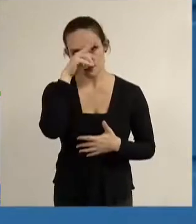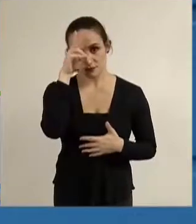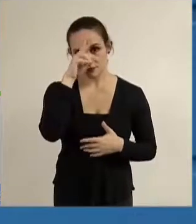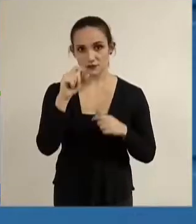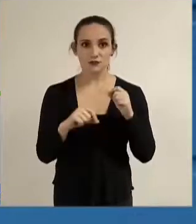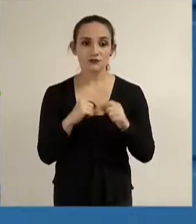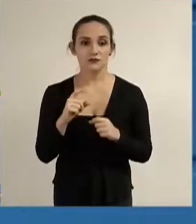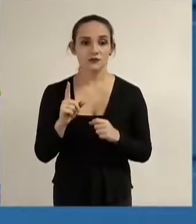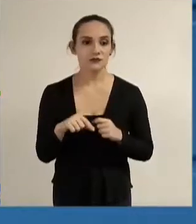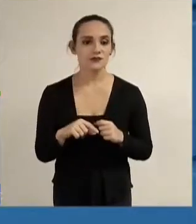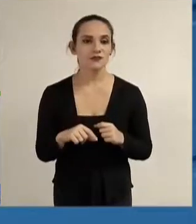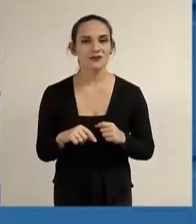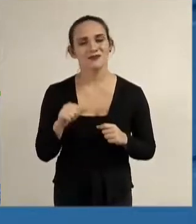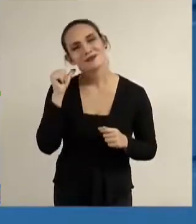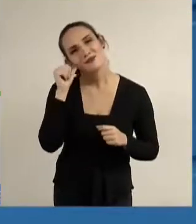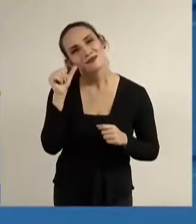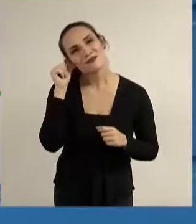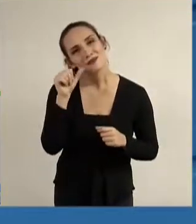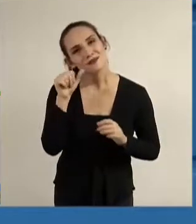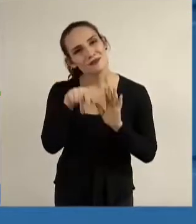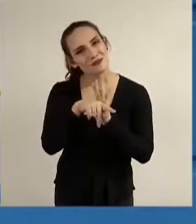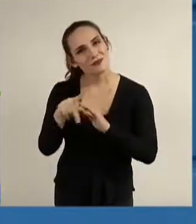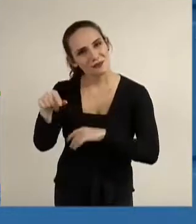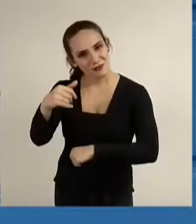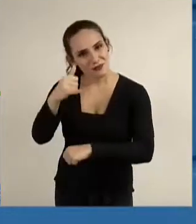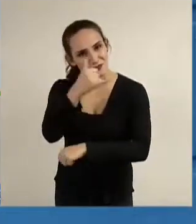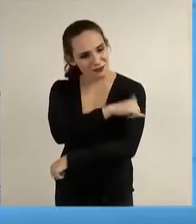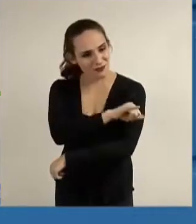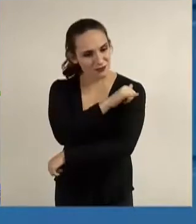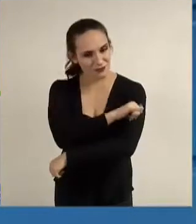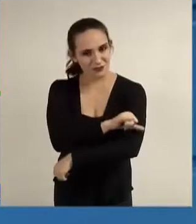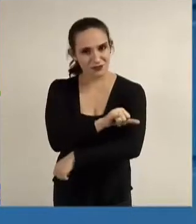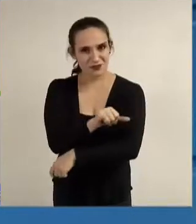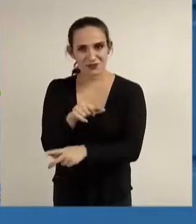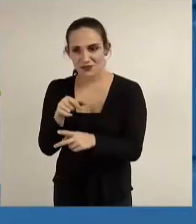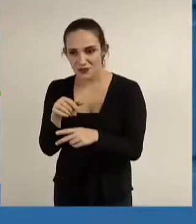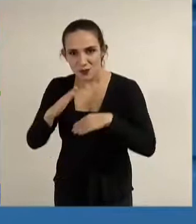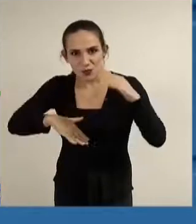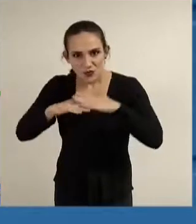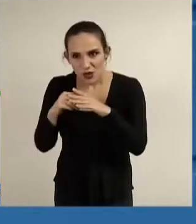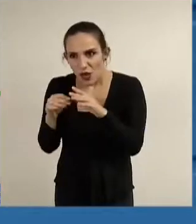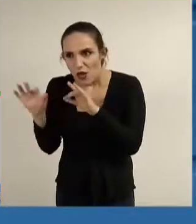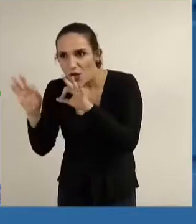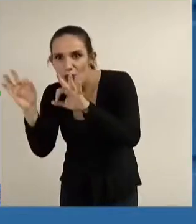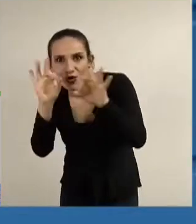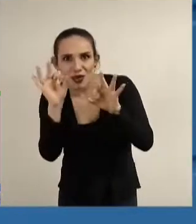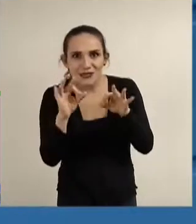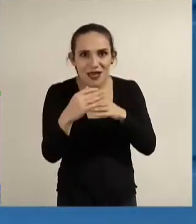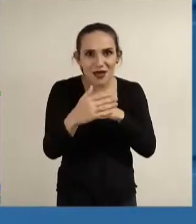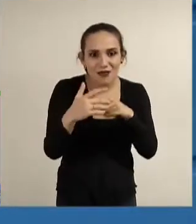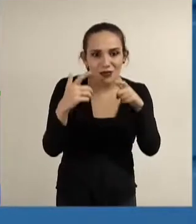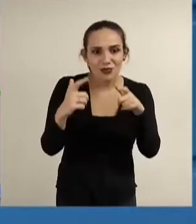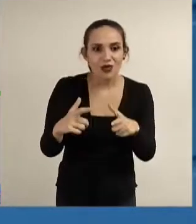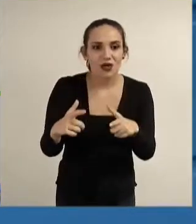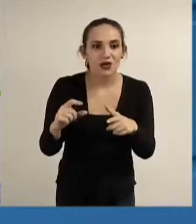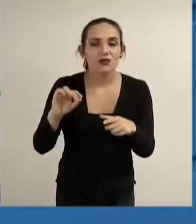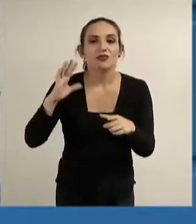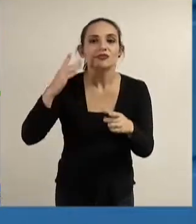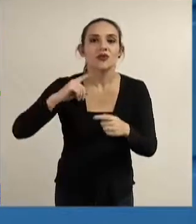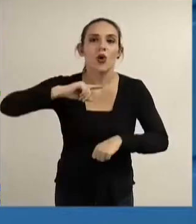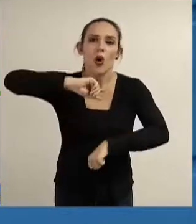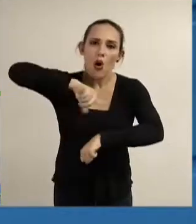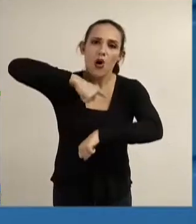aqui ao caso da paisagista no Rio de Janeiro, que durante várias horas foi